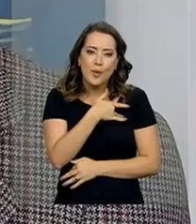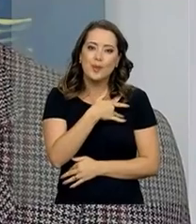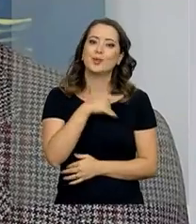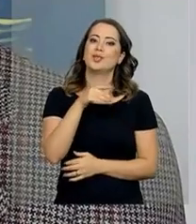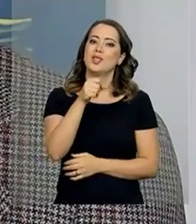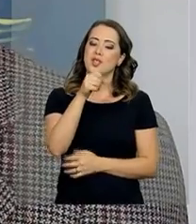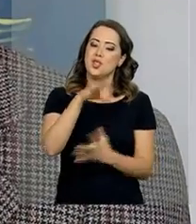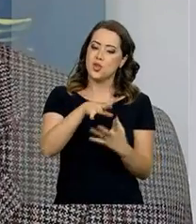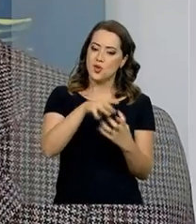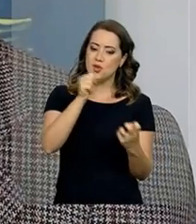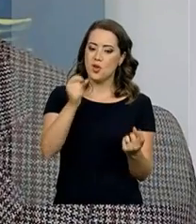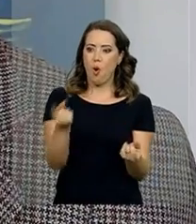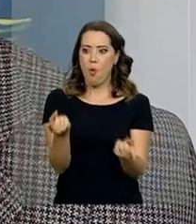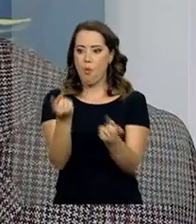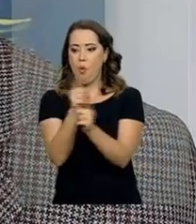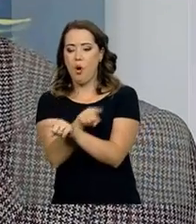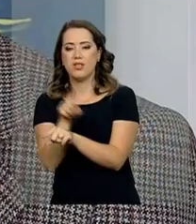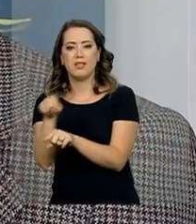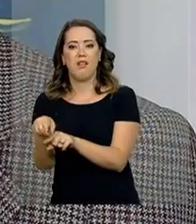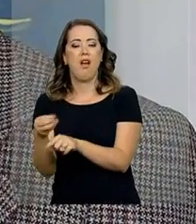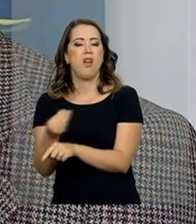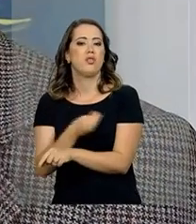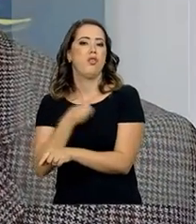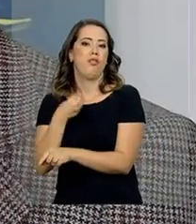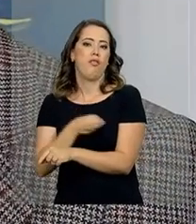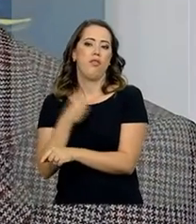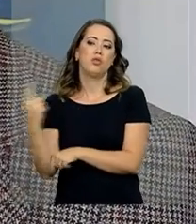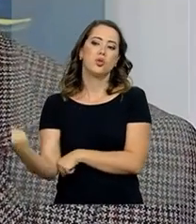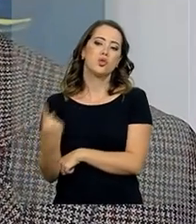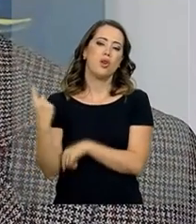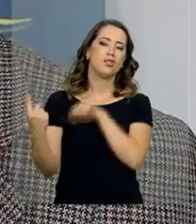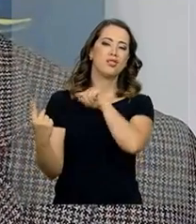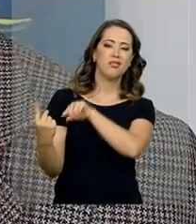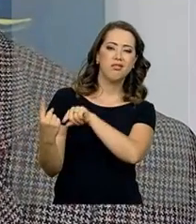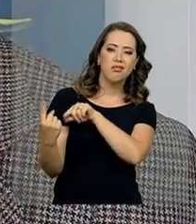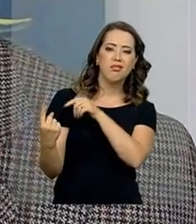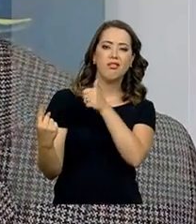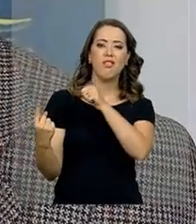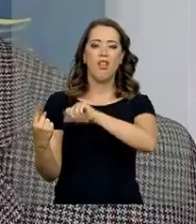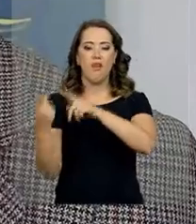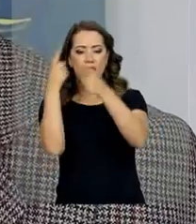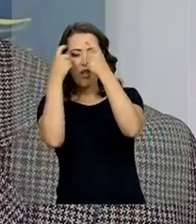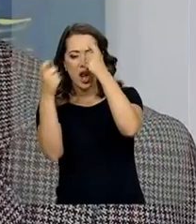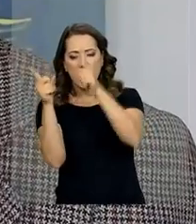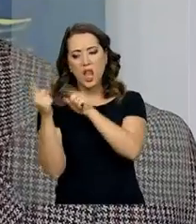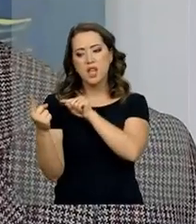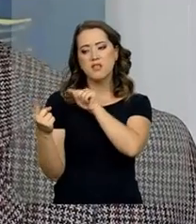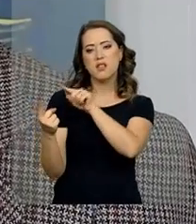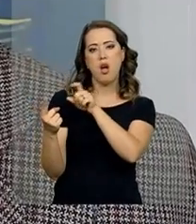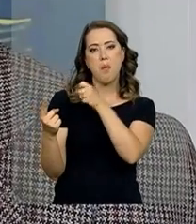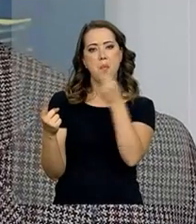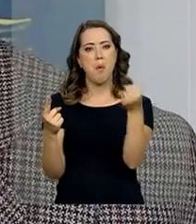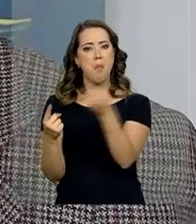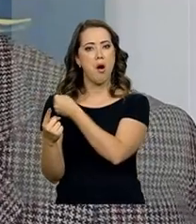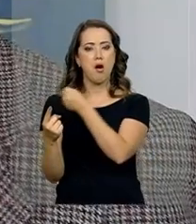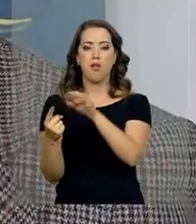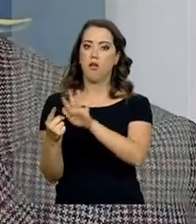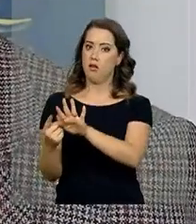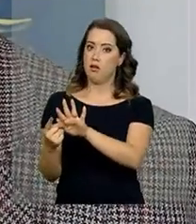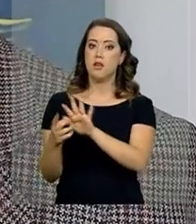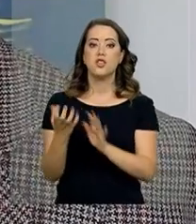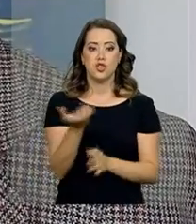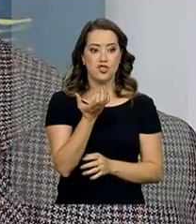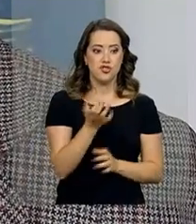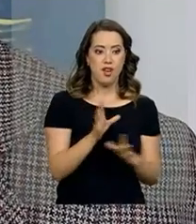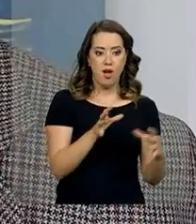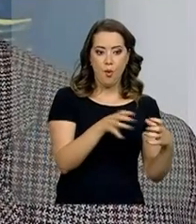saudável ao contrário de uma vida é isolada de uma vida com violência que a gente quer que o idoso esteja nos